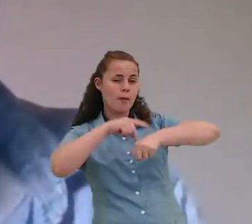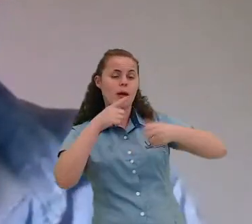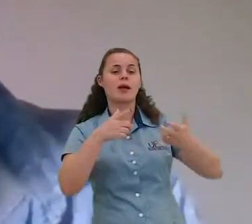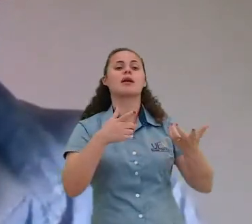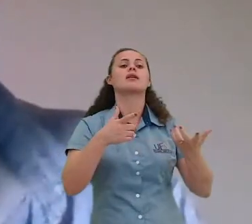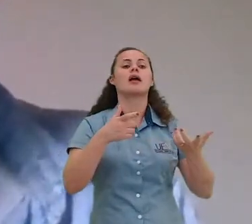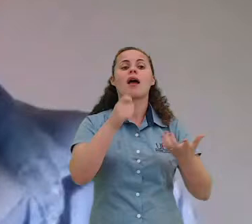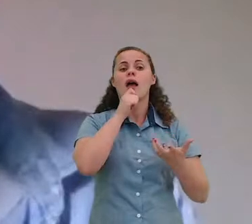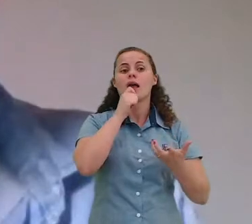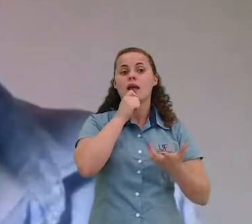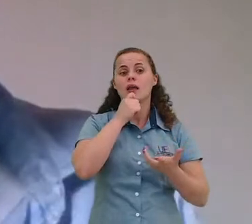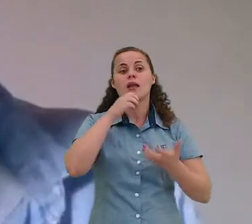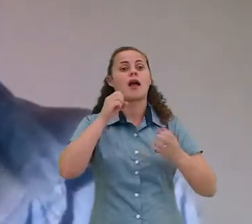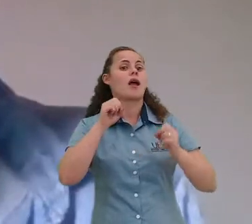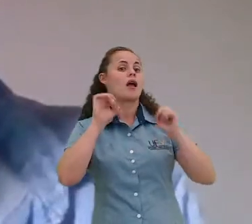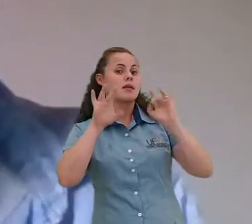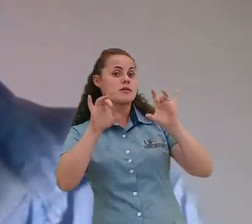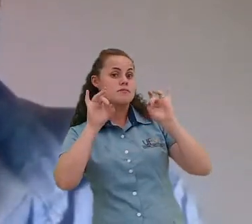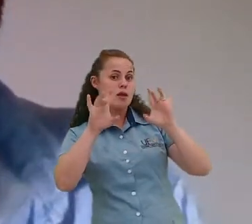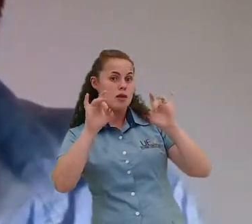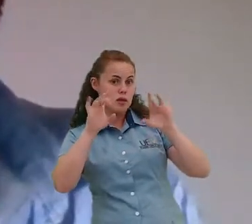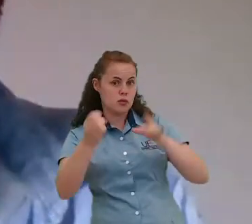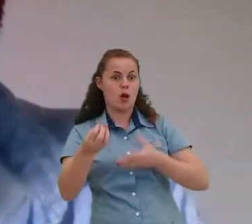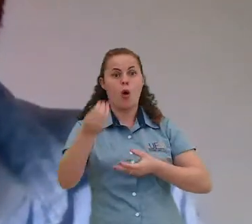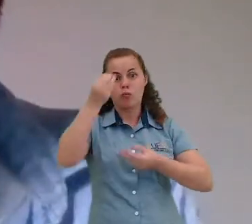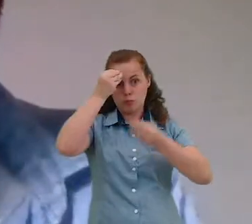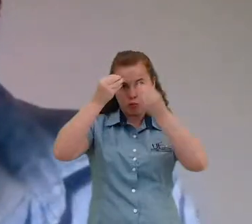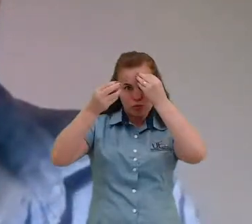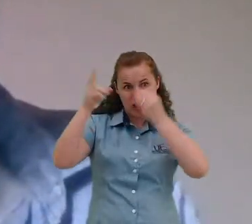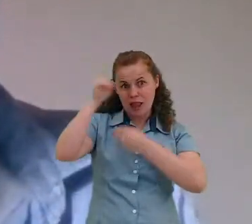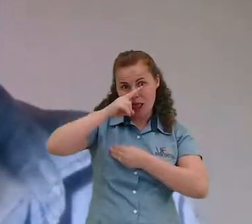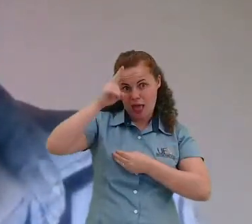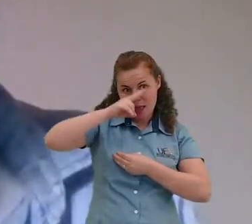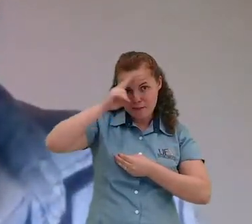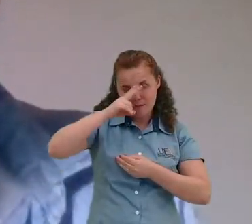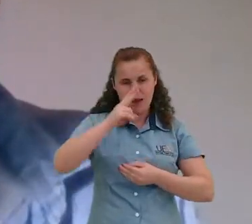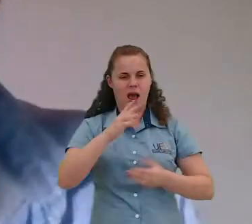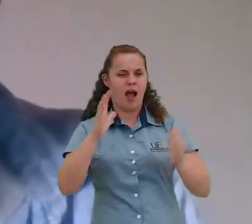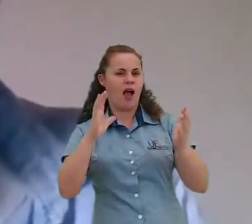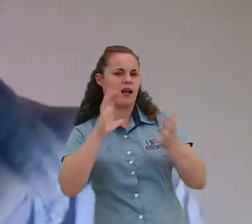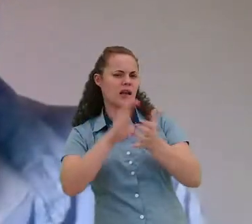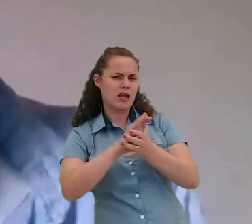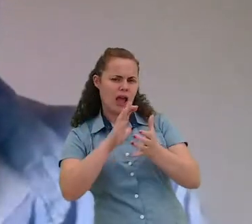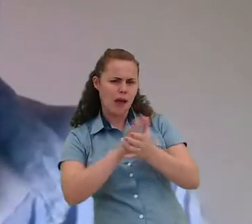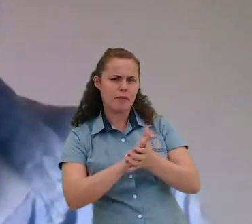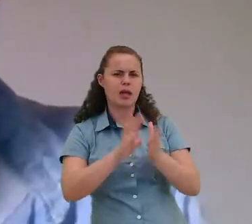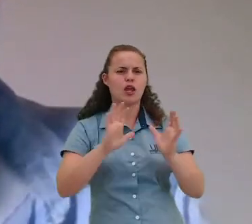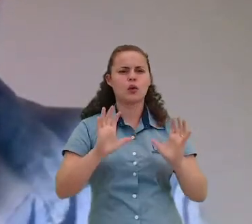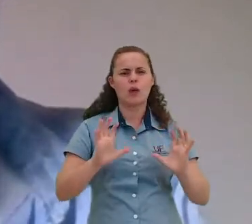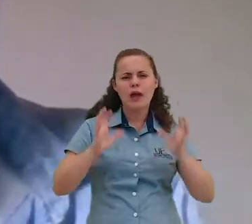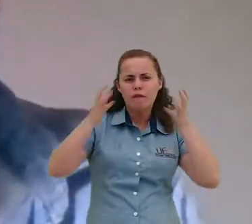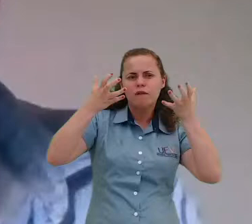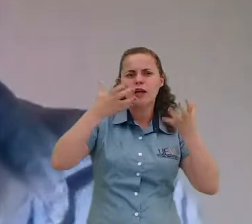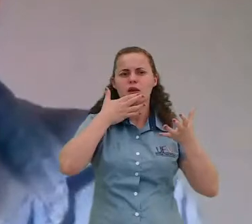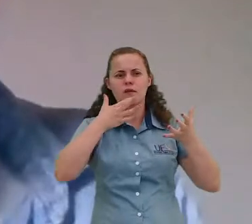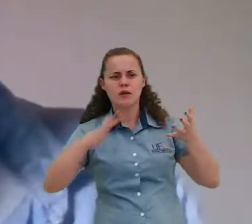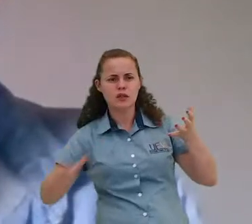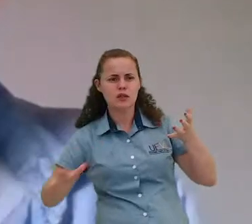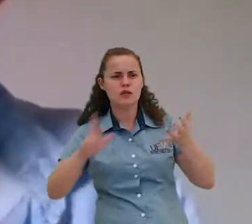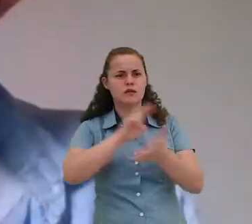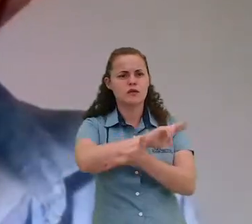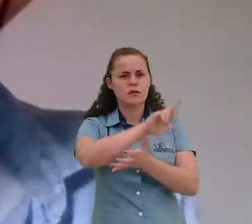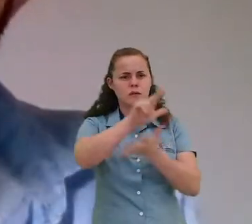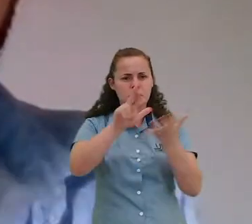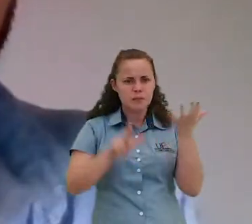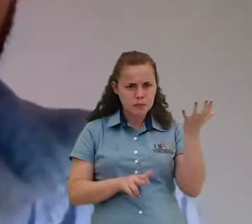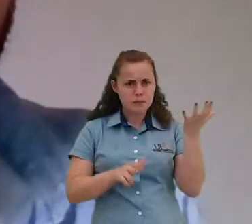mais especial e memorável. A apresentação ocorre em casamentos, eventos corporativos, eventos infantis e diversos outros. A